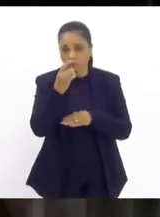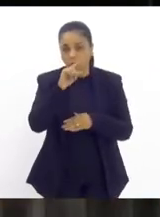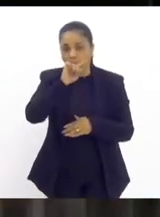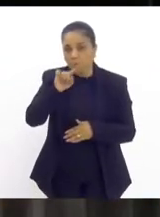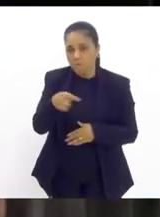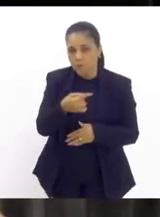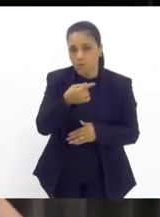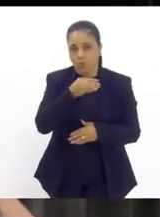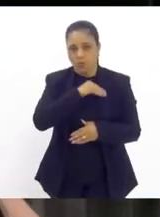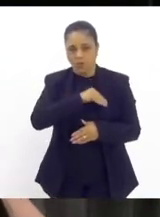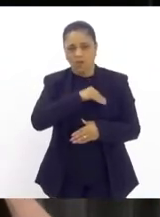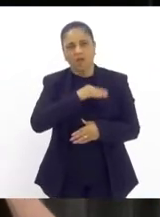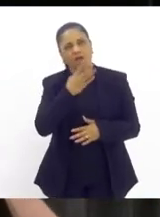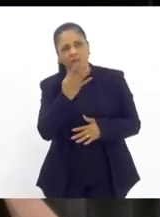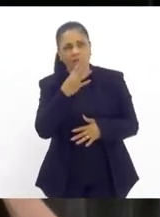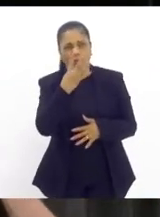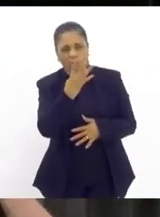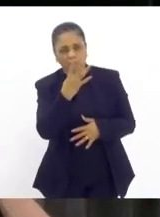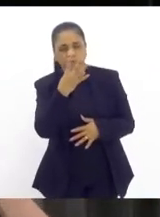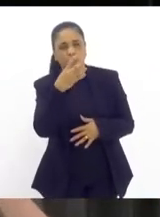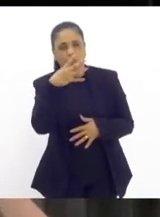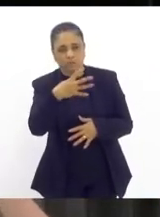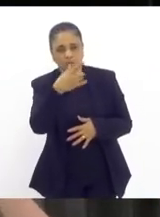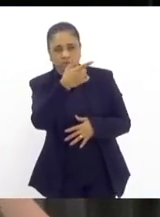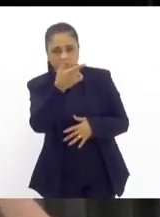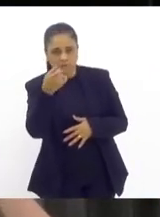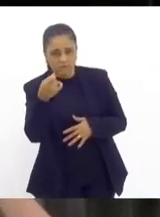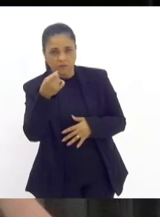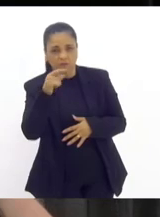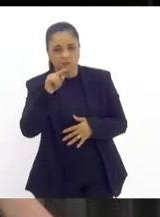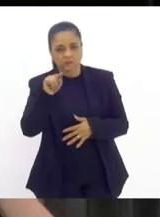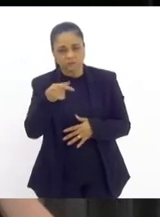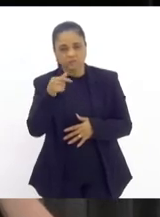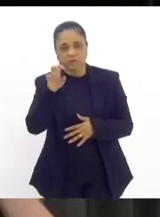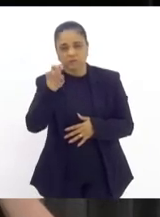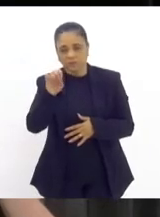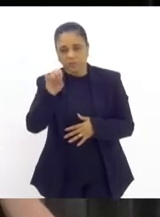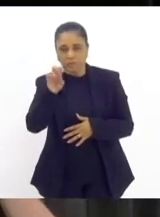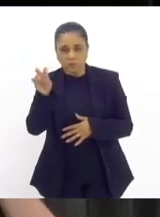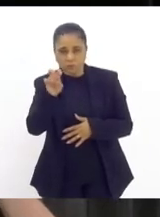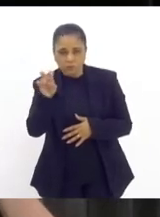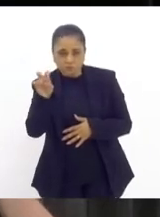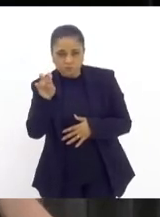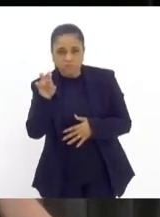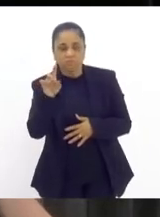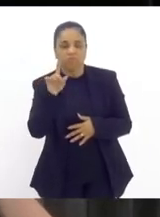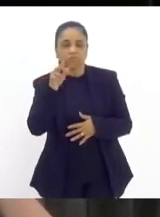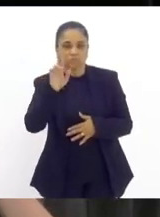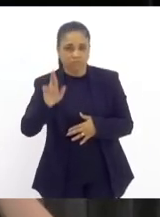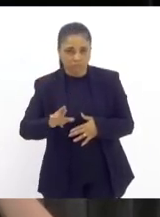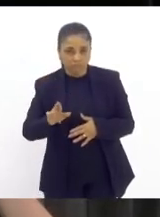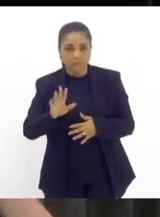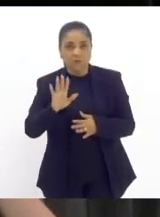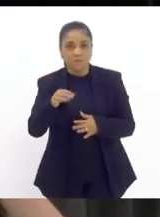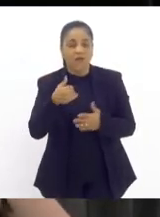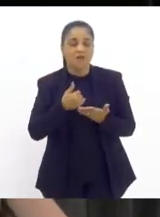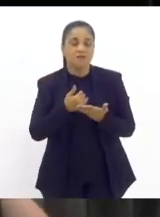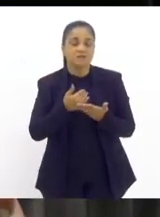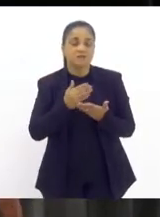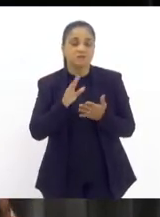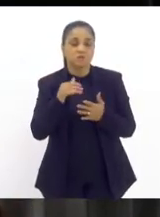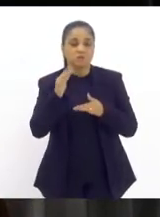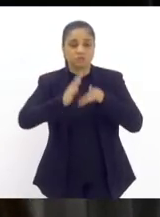precisamente 4.420 e 55 centavos no início profissionais de Educação do Rio de